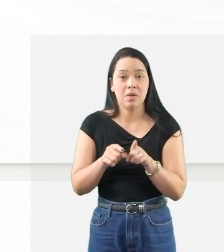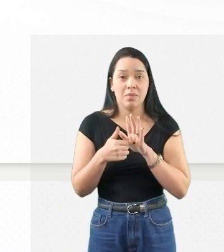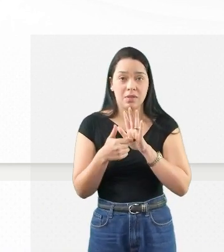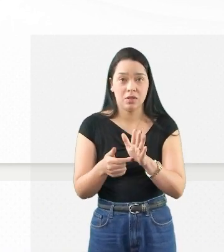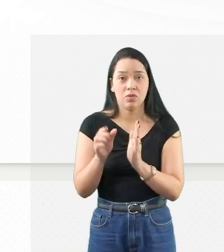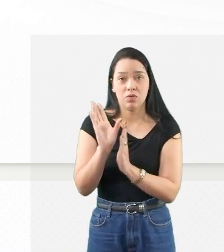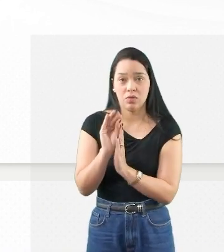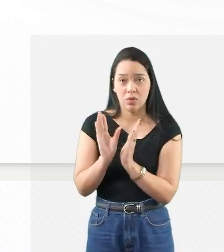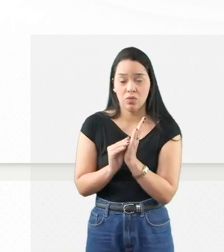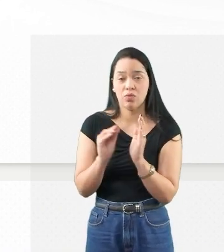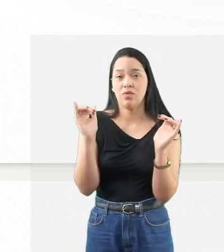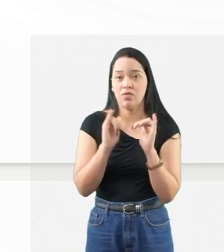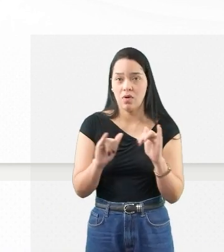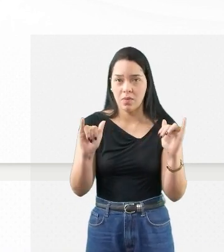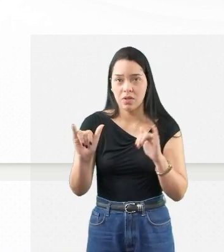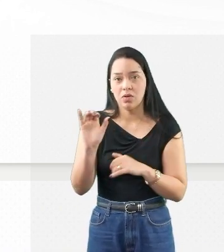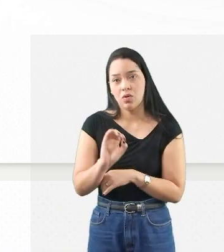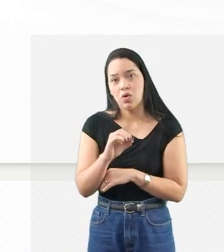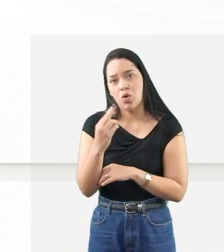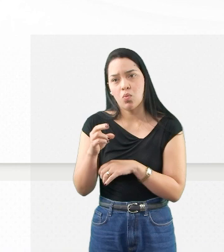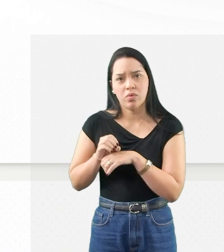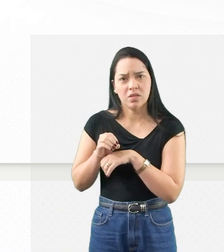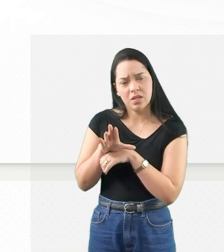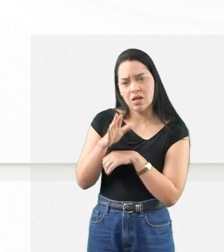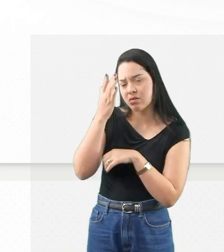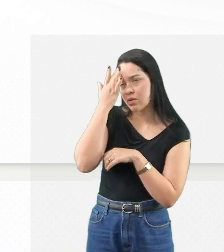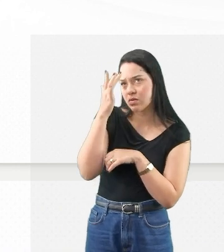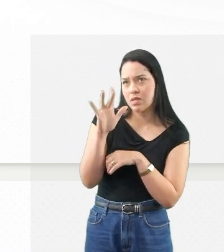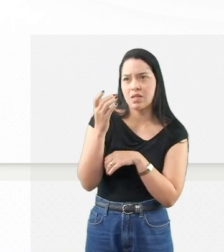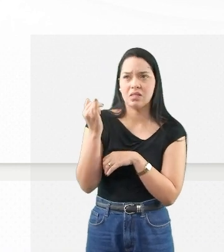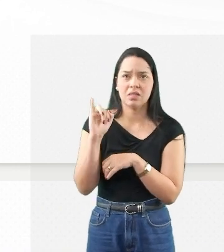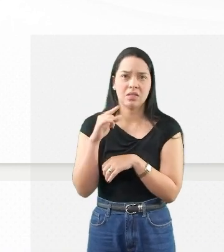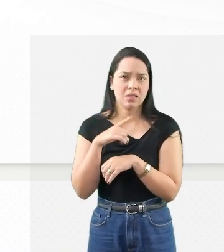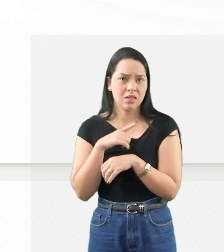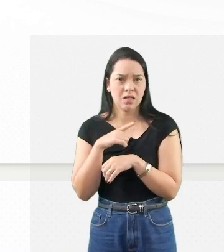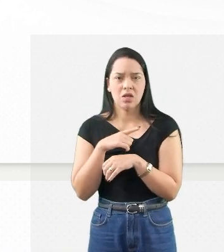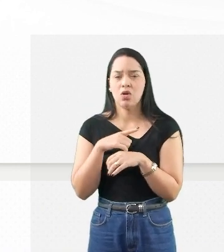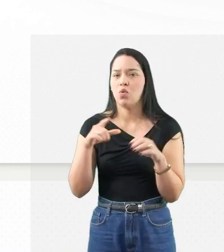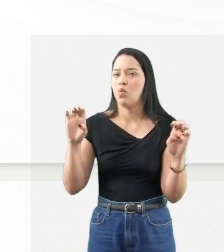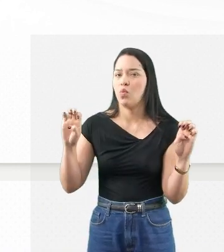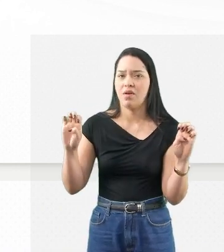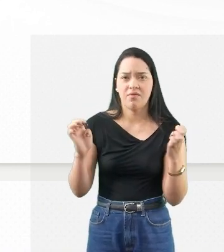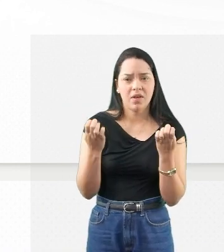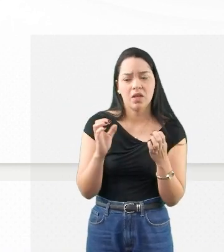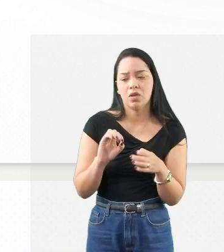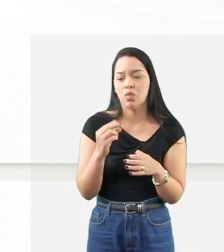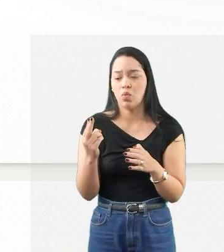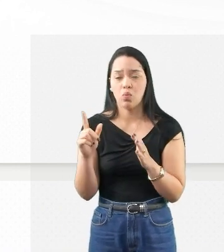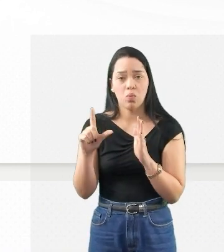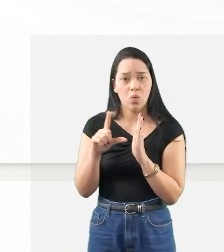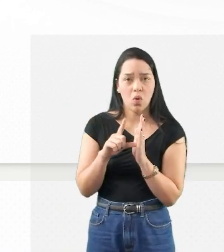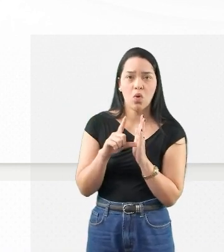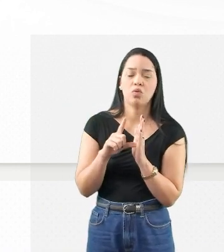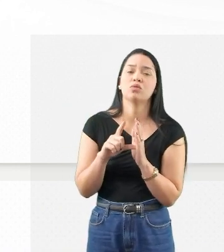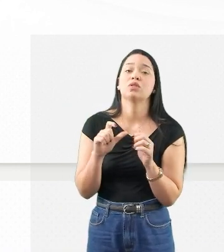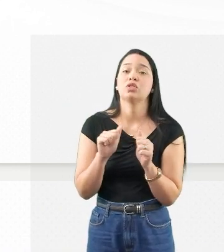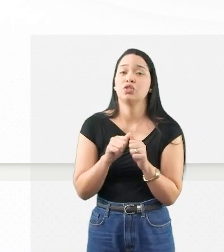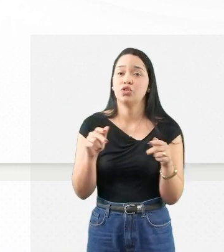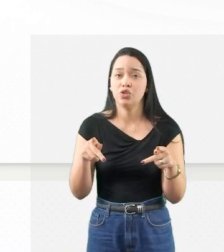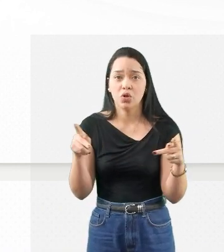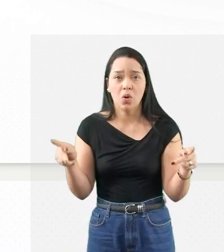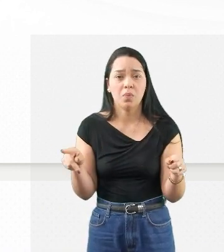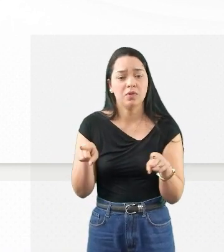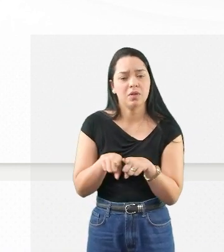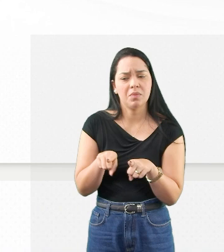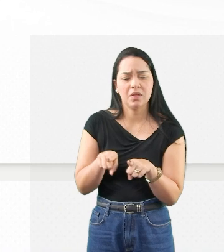conteúdo informativo ou publicitário. Não sei se vocês já tiveram em algum evento, às vezes em loja, em shopping, e a